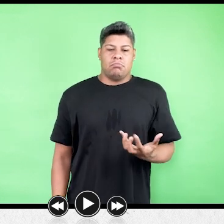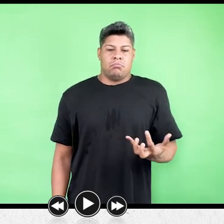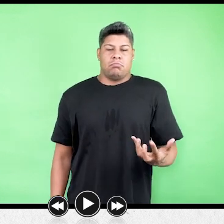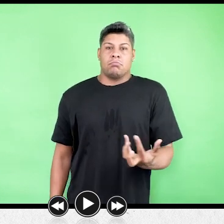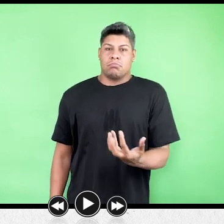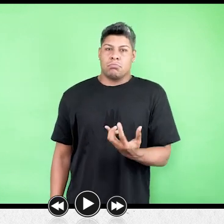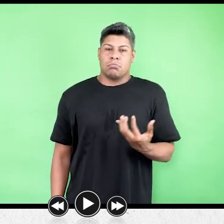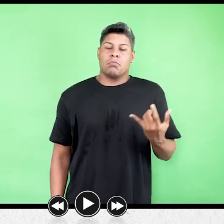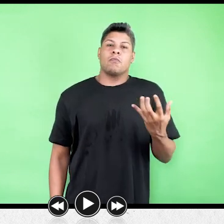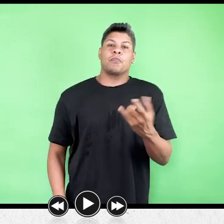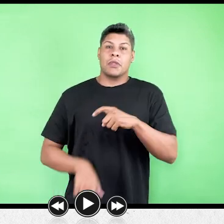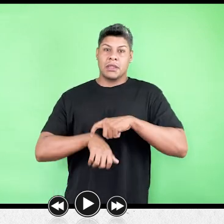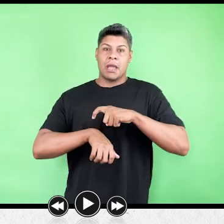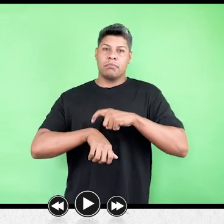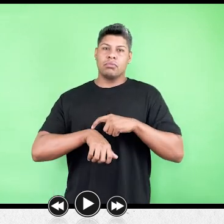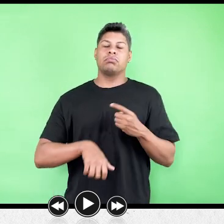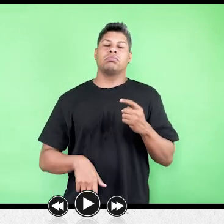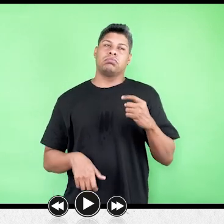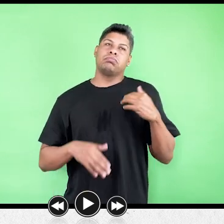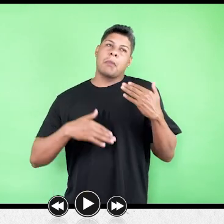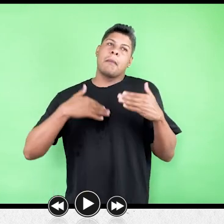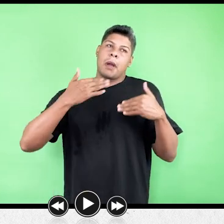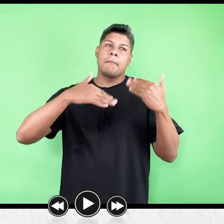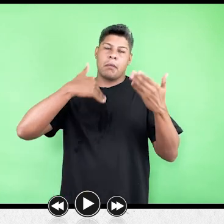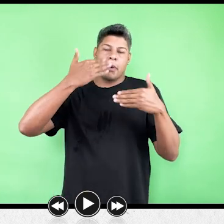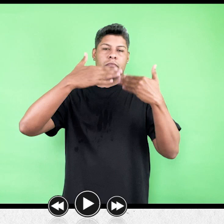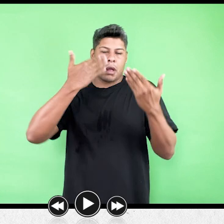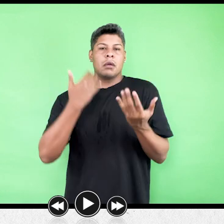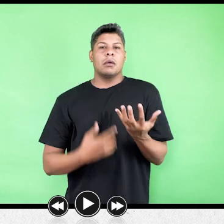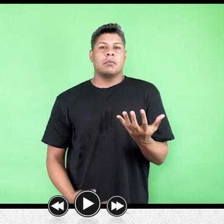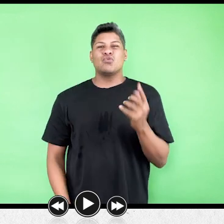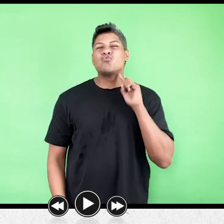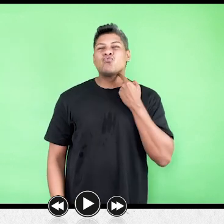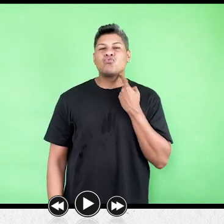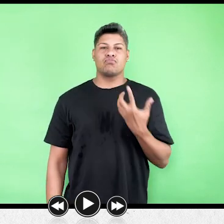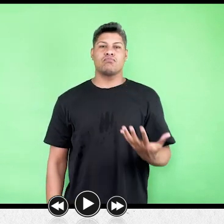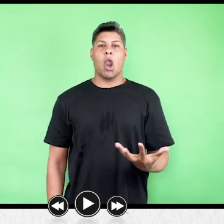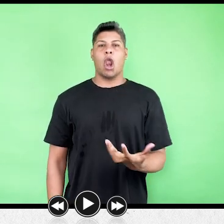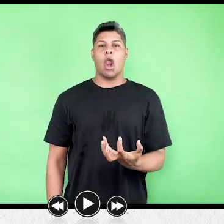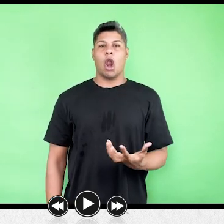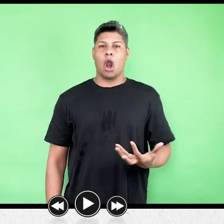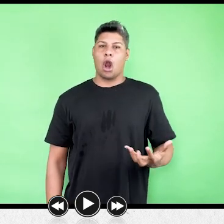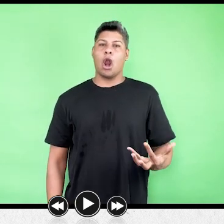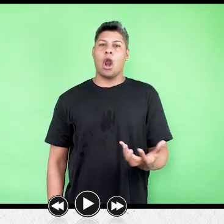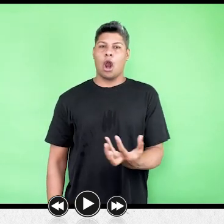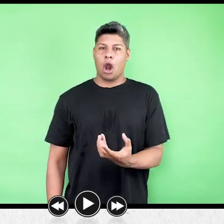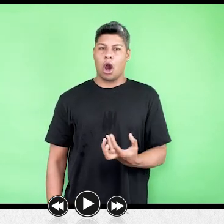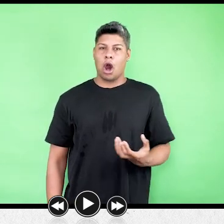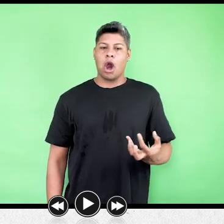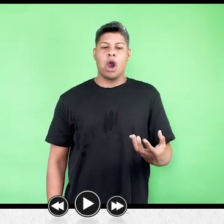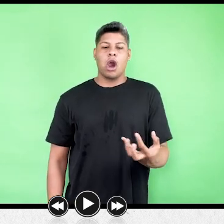o tempo, vão se depositar aqui no fundo. Então, é importante que esse lodo aqui